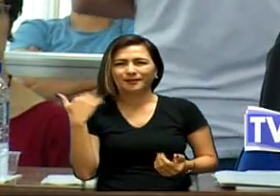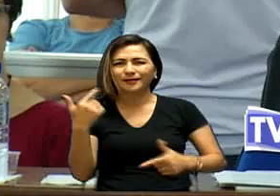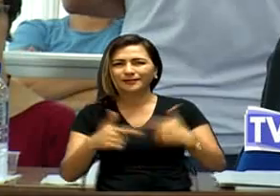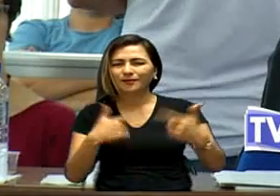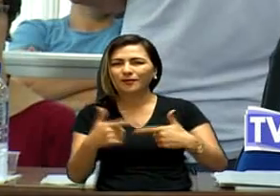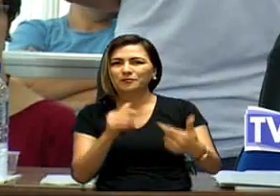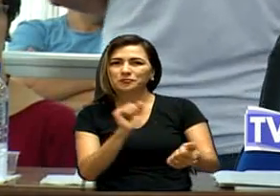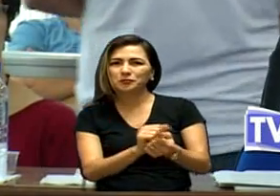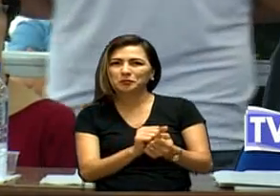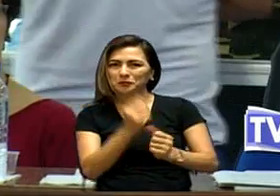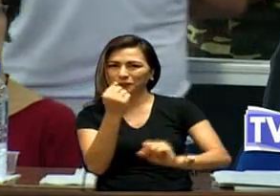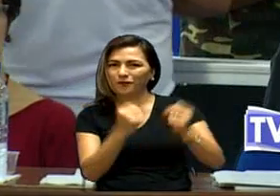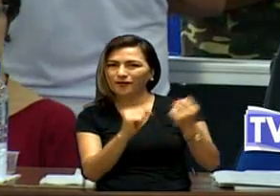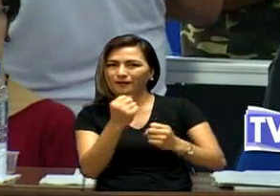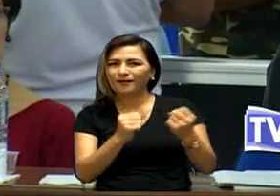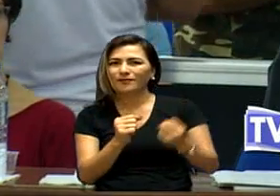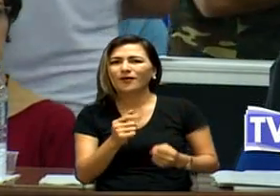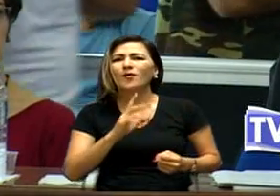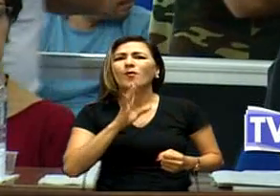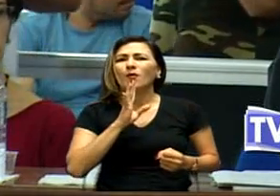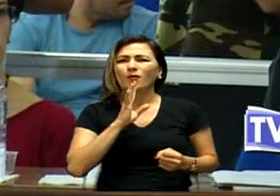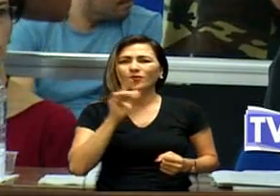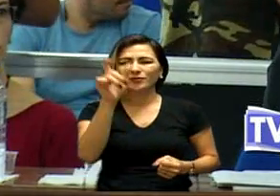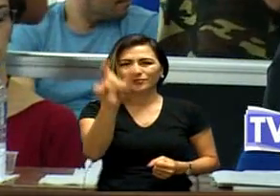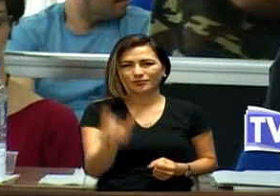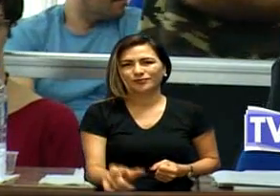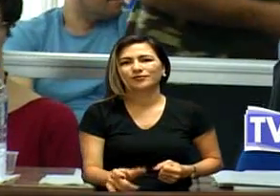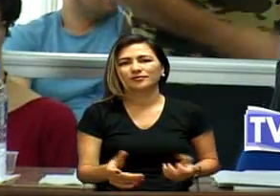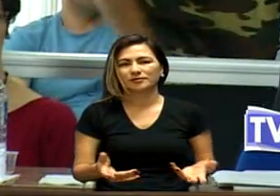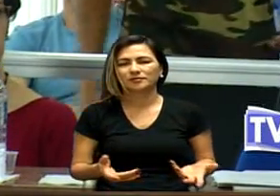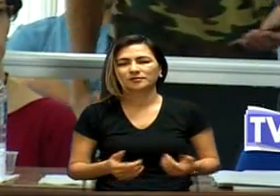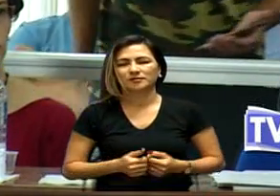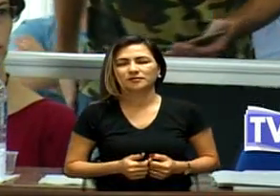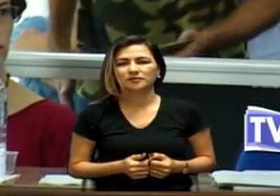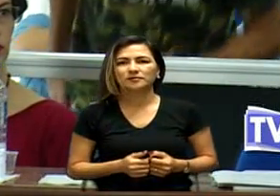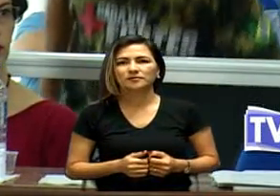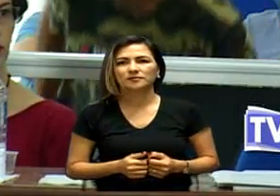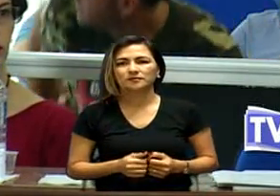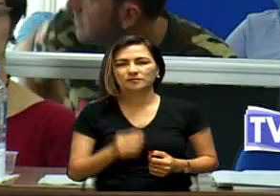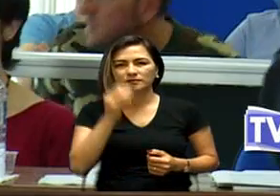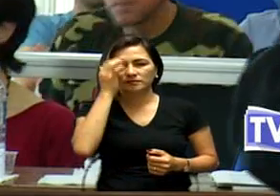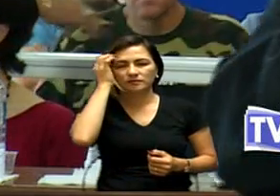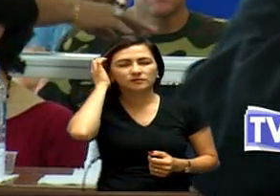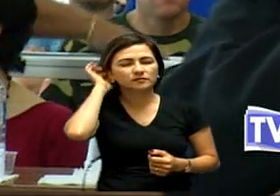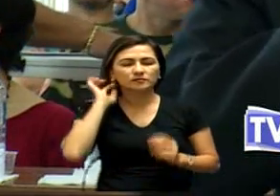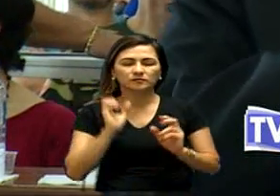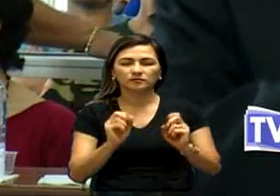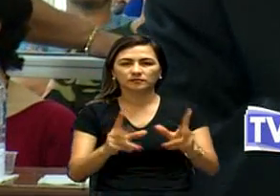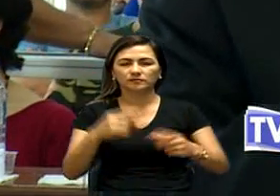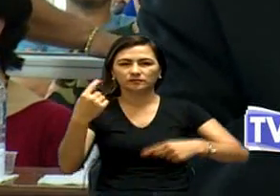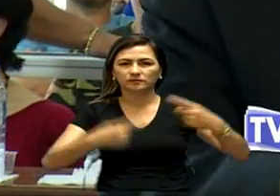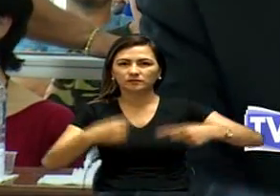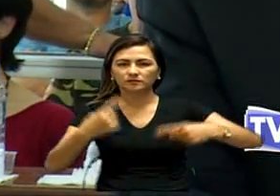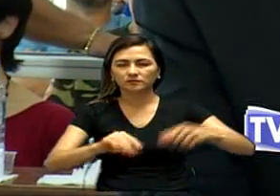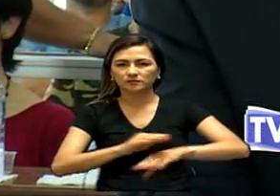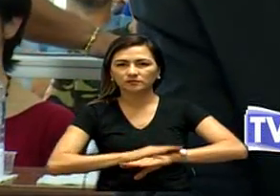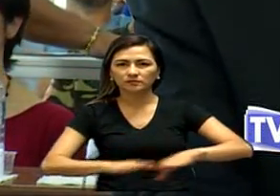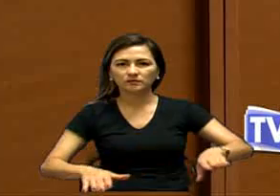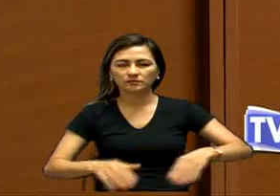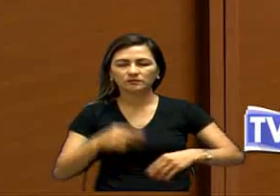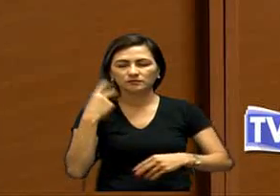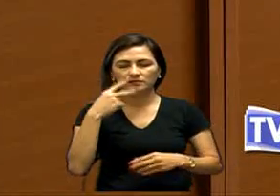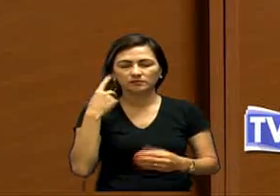realmente, eu tô aqui, Bernabé, passa, nós vamos marcar uma reunião lá na UTS, vamos estar tratando essa questão diretamente também. Tá certo. Obrigado, viu, senhor presidente, pela tolerância. Encerrado a discussão do